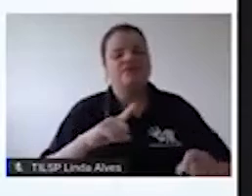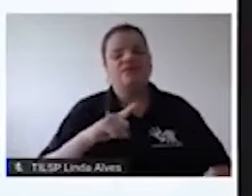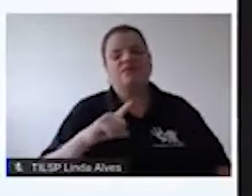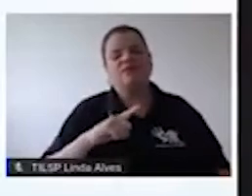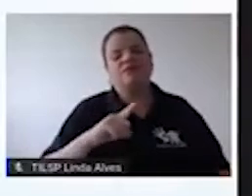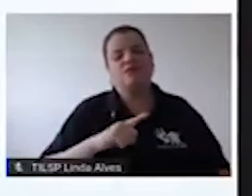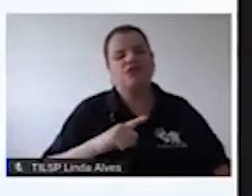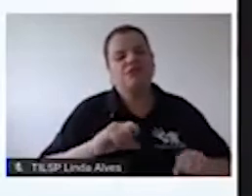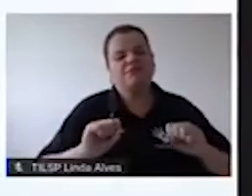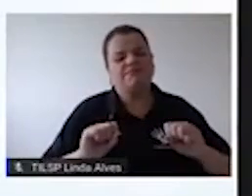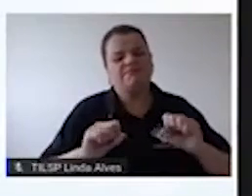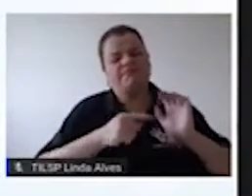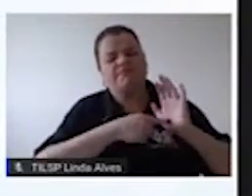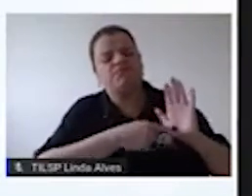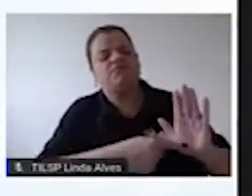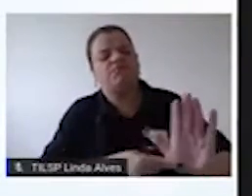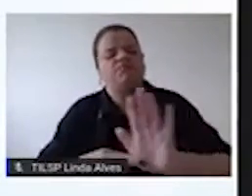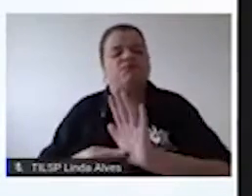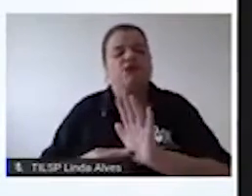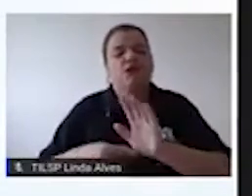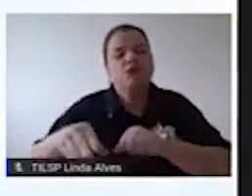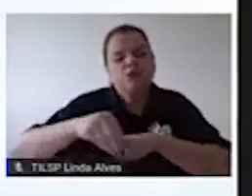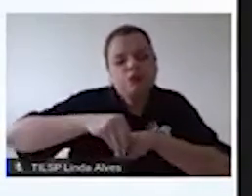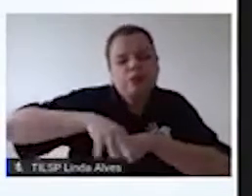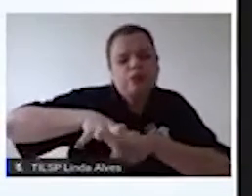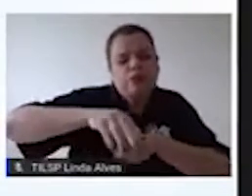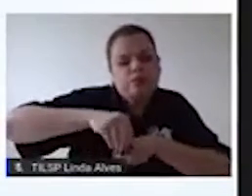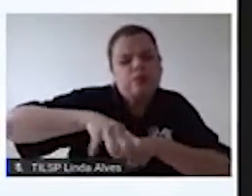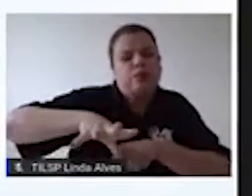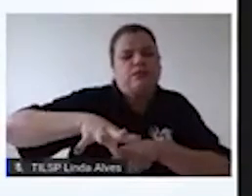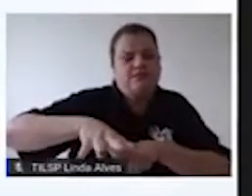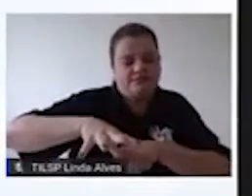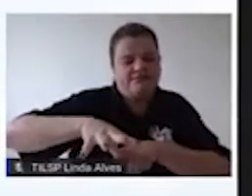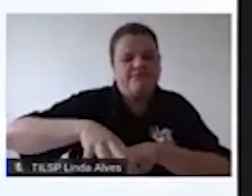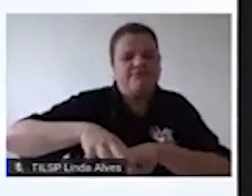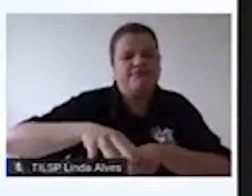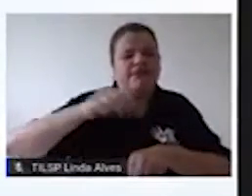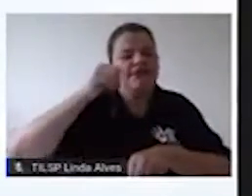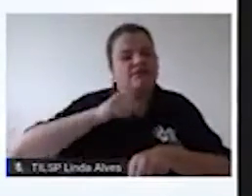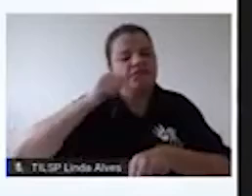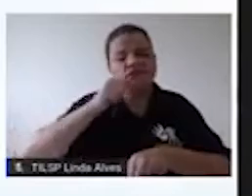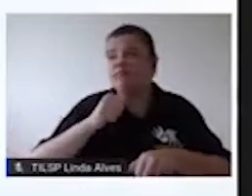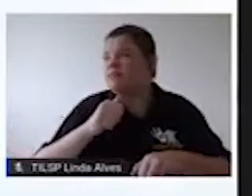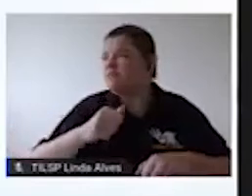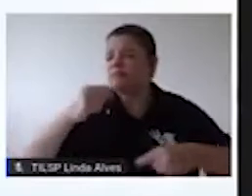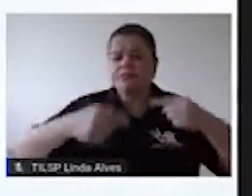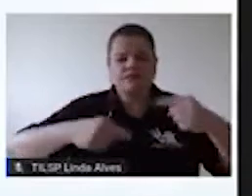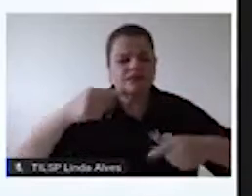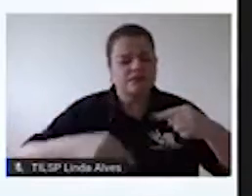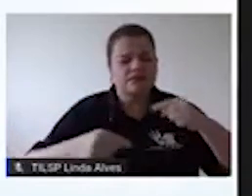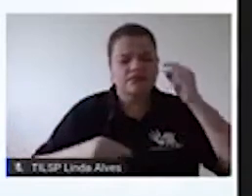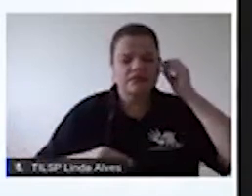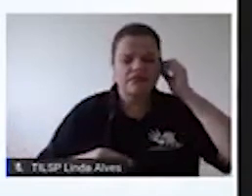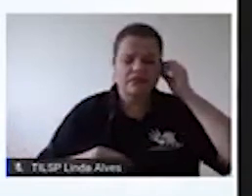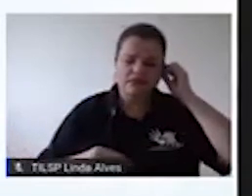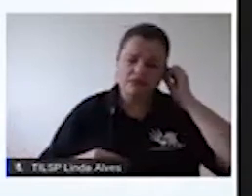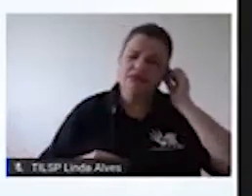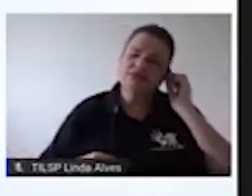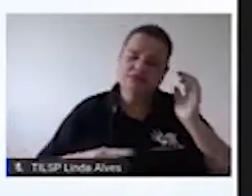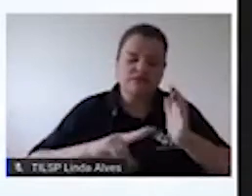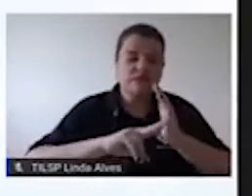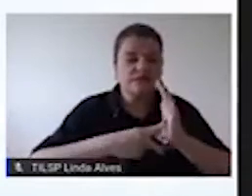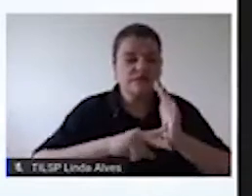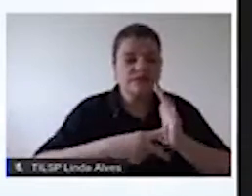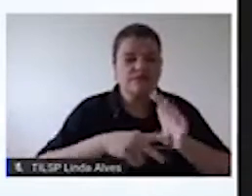um esboço de recomendação e de convenção, e que começou a ser tratada pelo movimento sindical